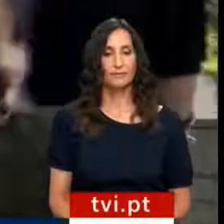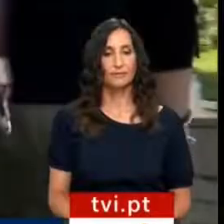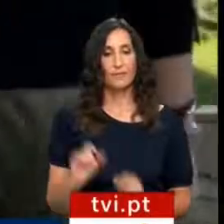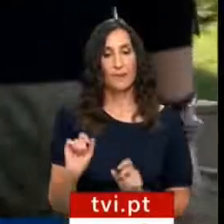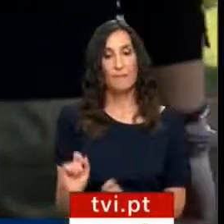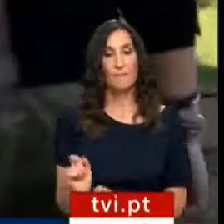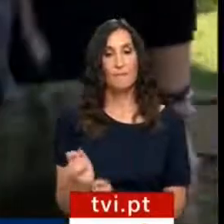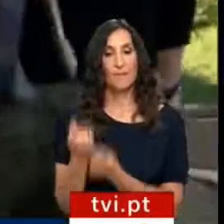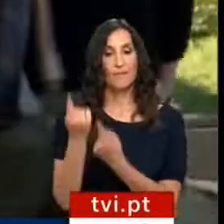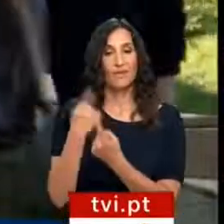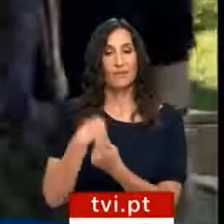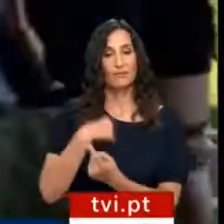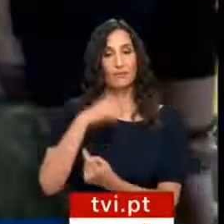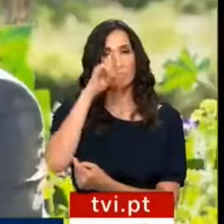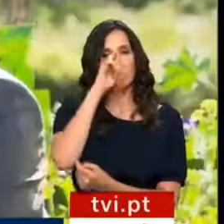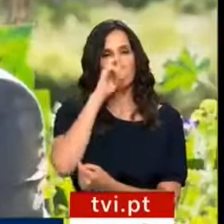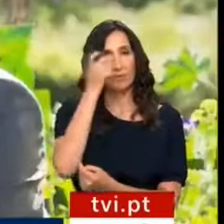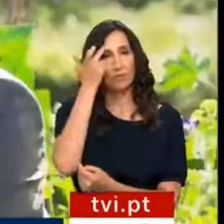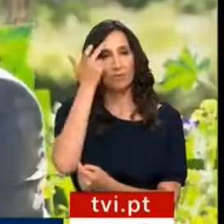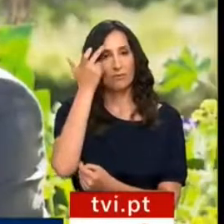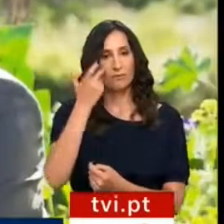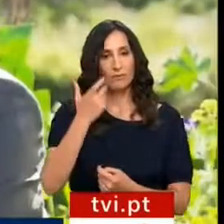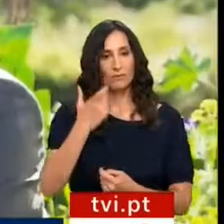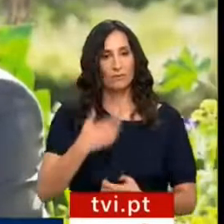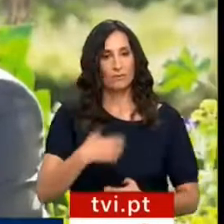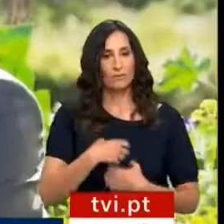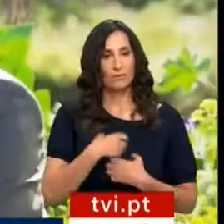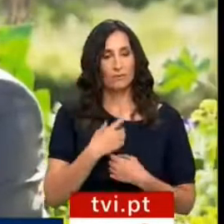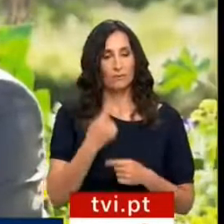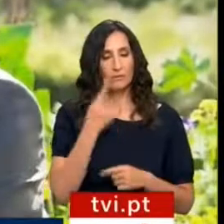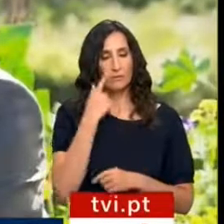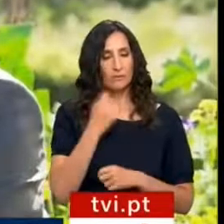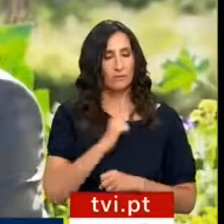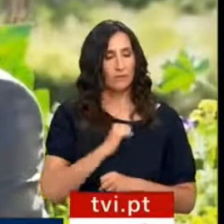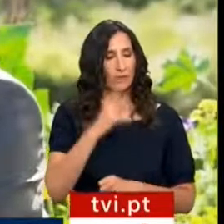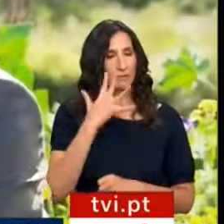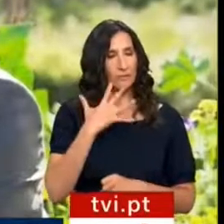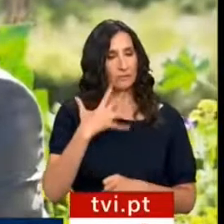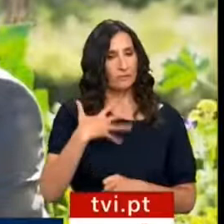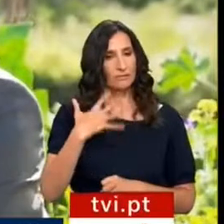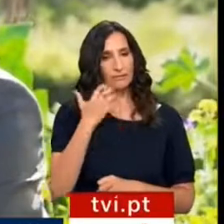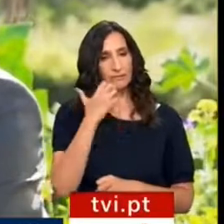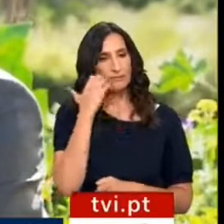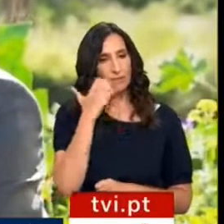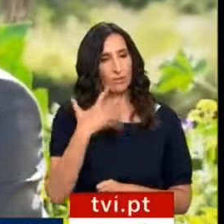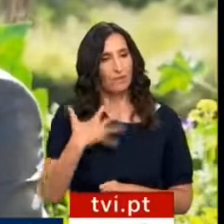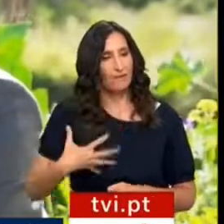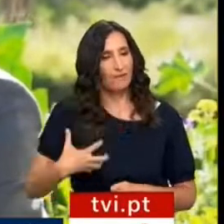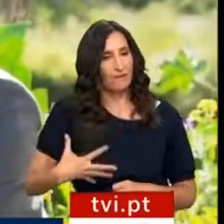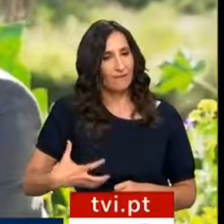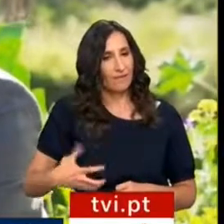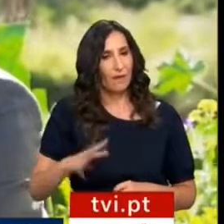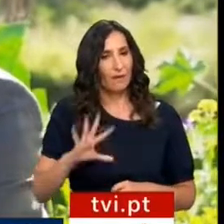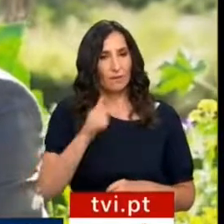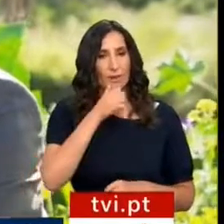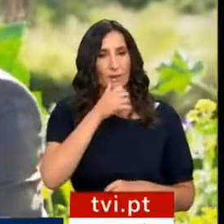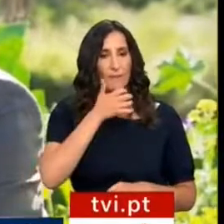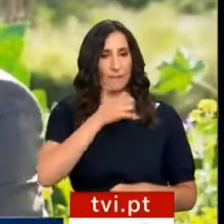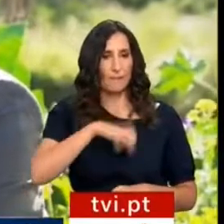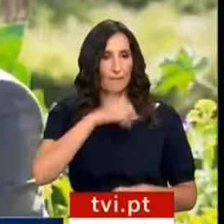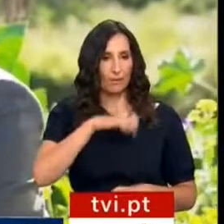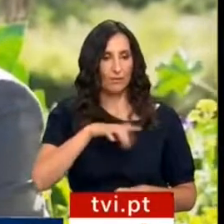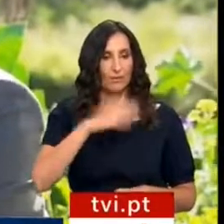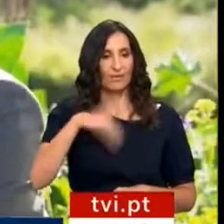Primeira vez que eu me lembro de ter tido assim uma reação muito extrema às dores e ao meu estado quando estava menstruada,